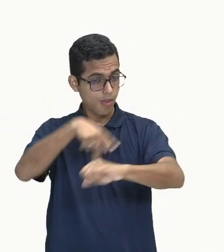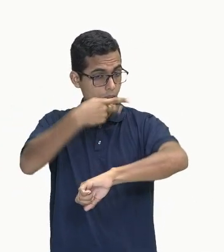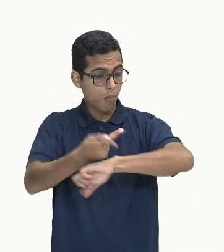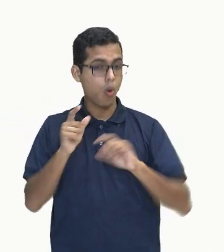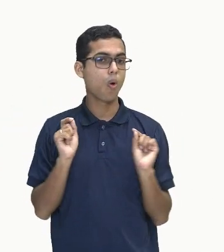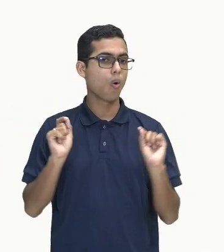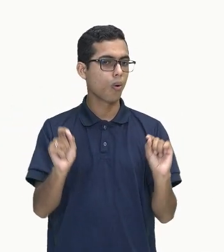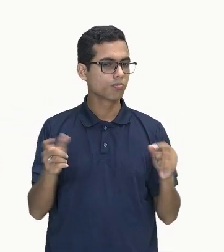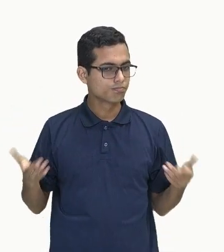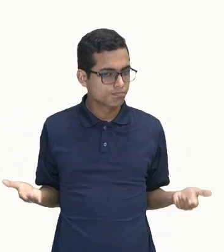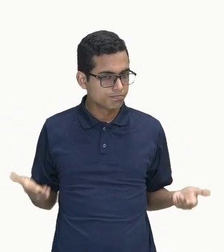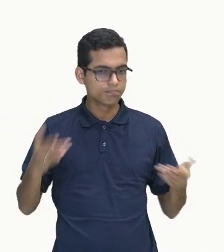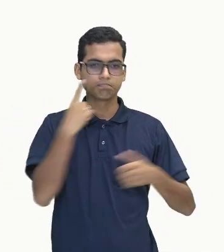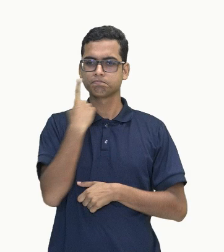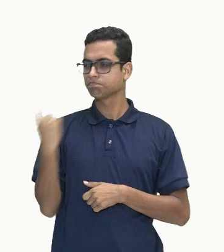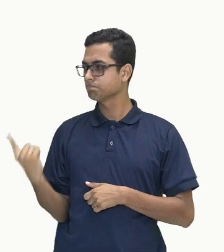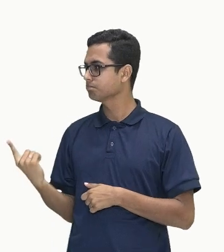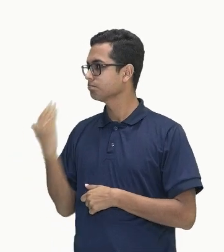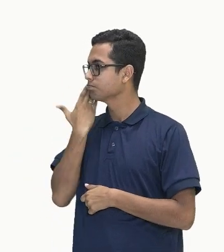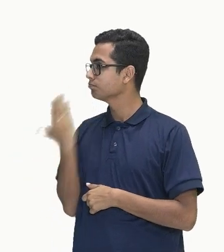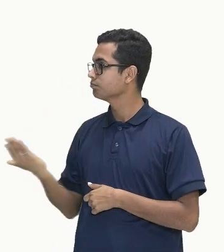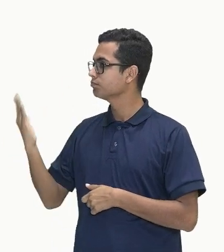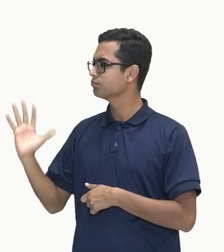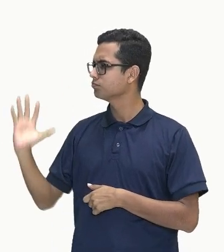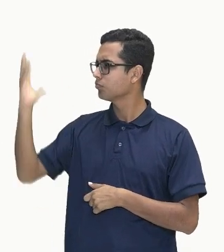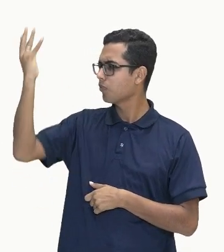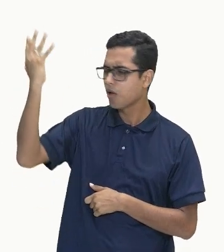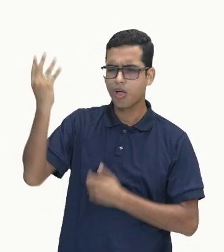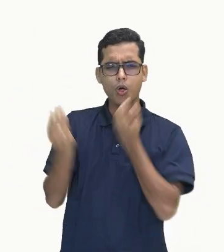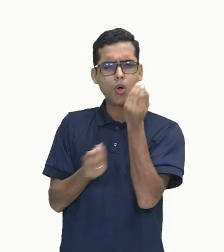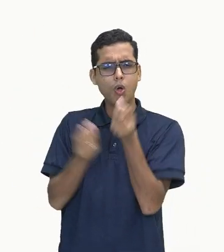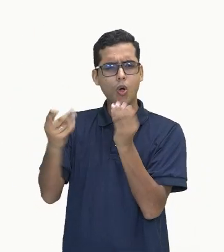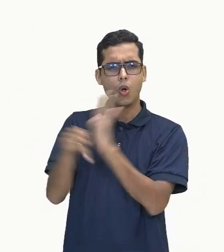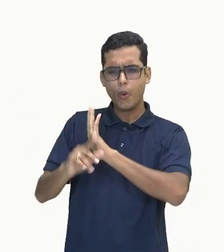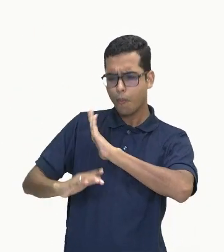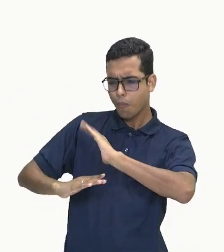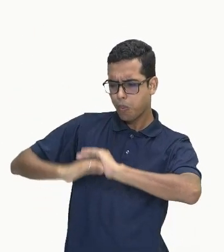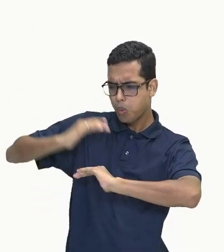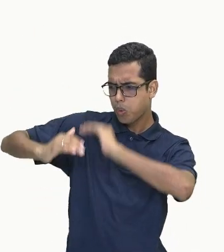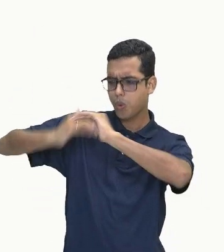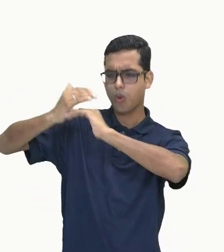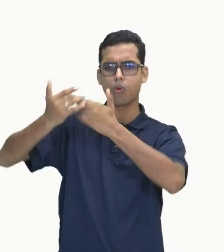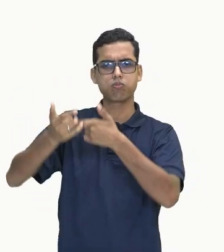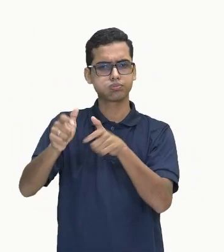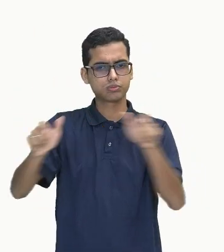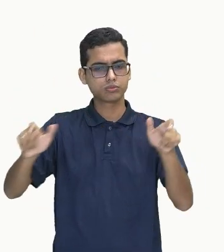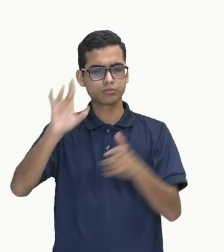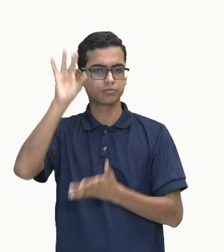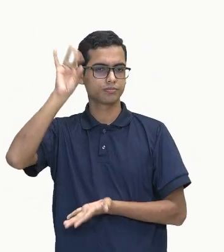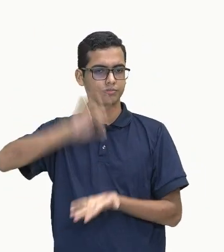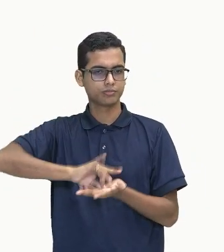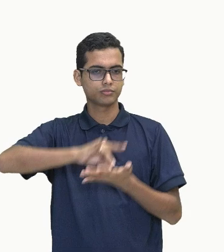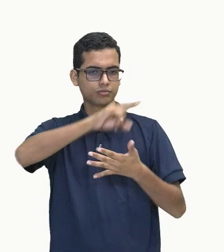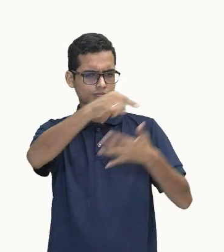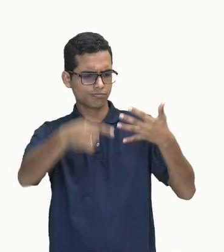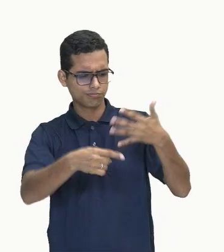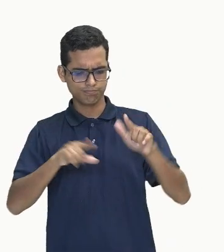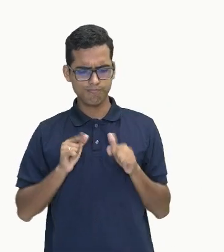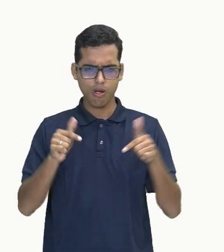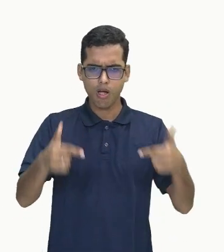vamos observar esse processo de urbanização, né, esse crescimento do meio urbano, né, com todas essas